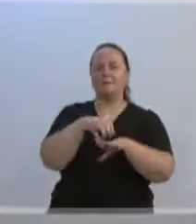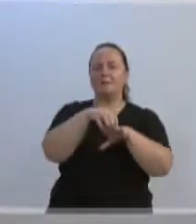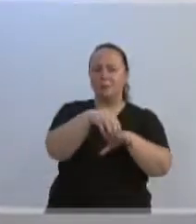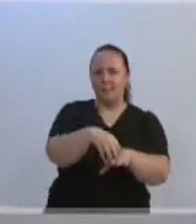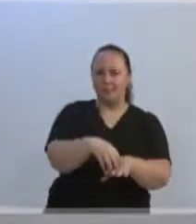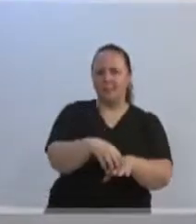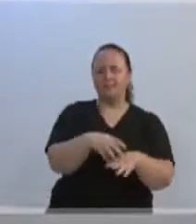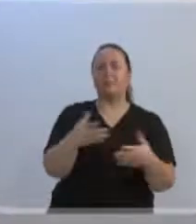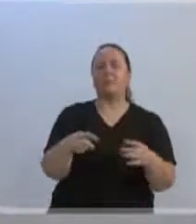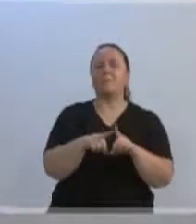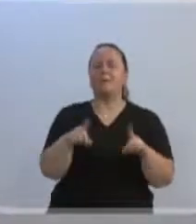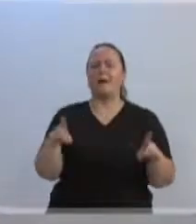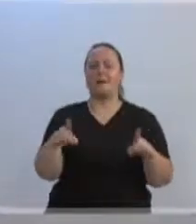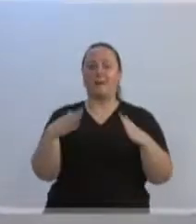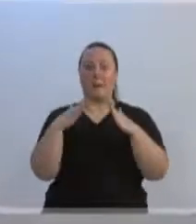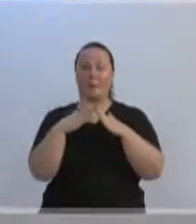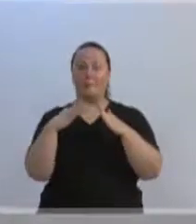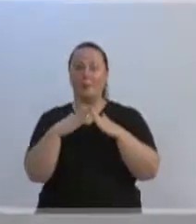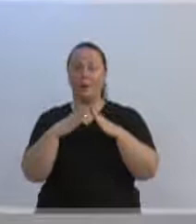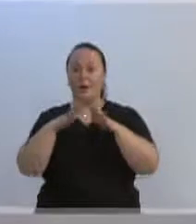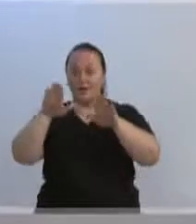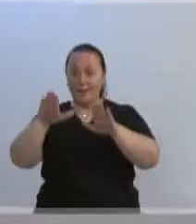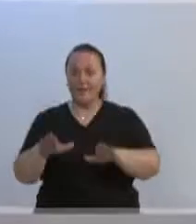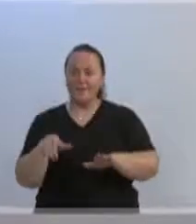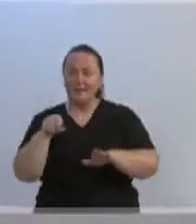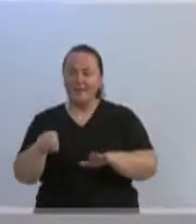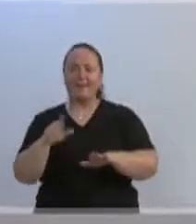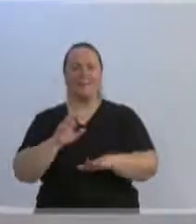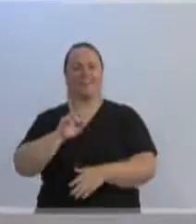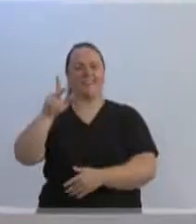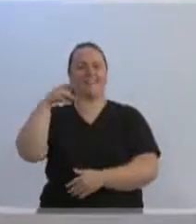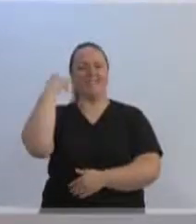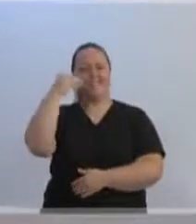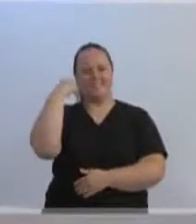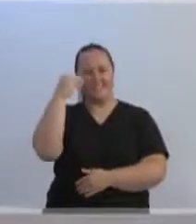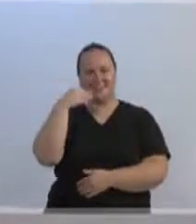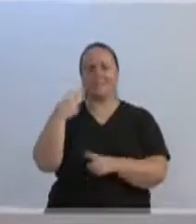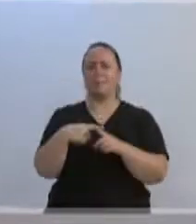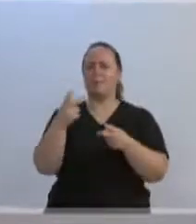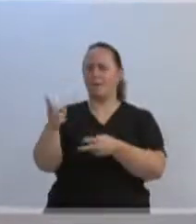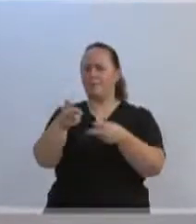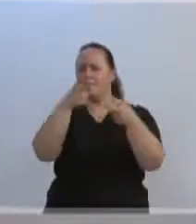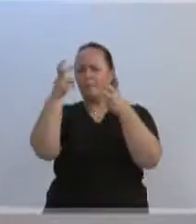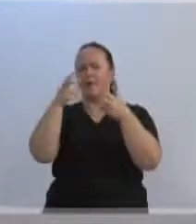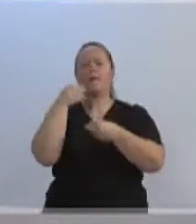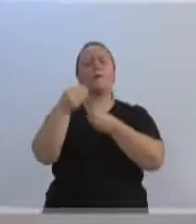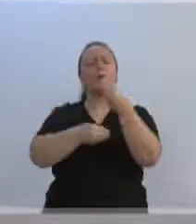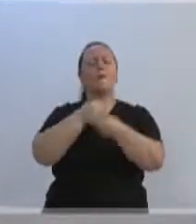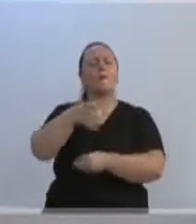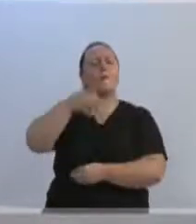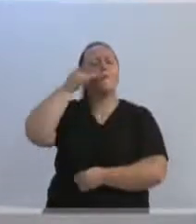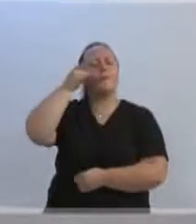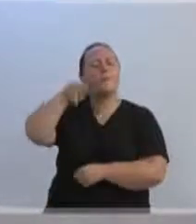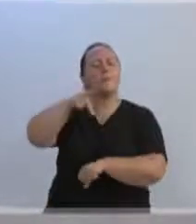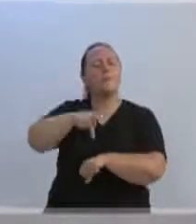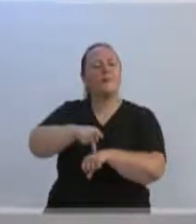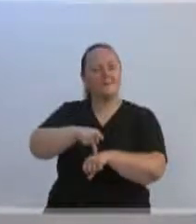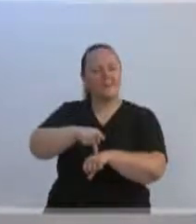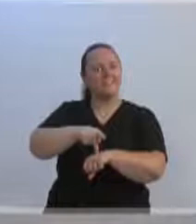é morar lá por um tempo porque aí você vê realmente a realidade do país e